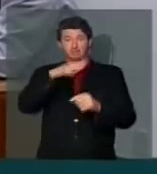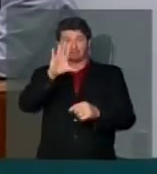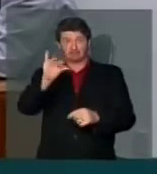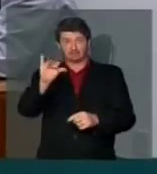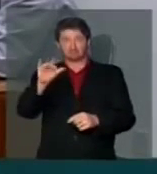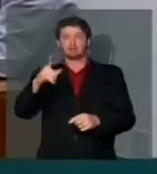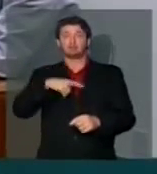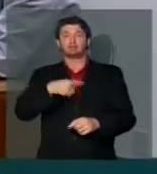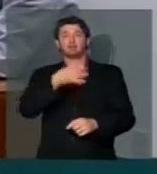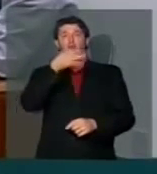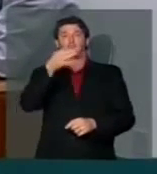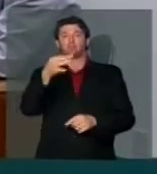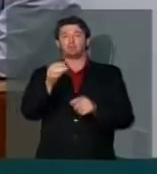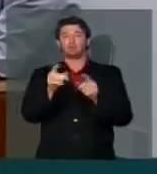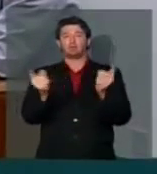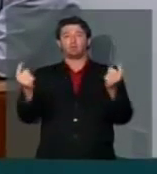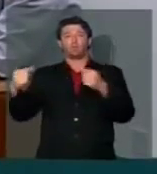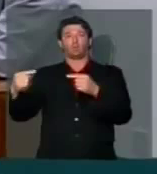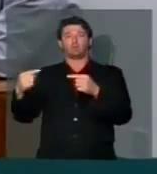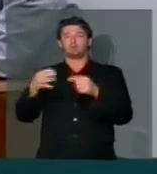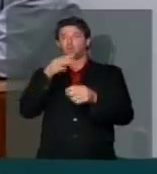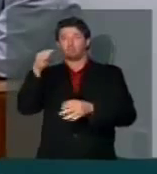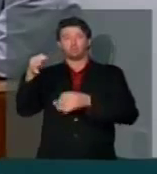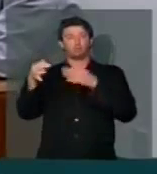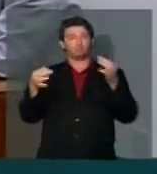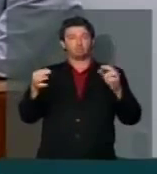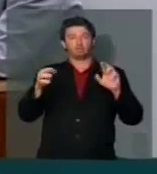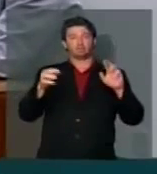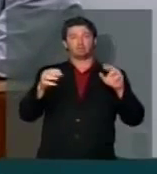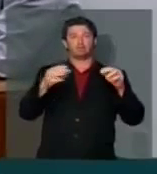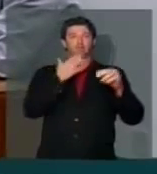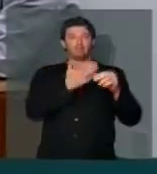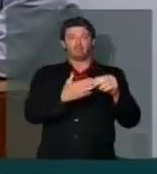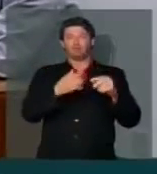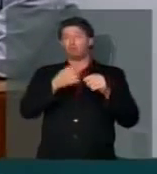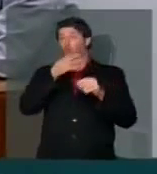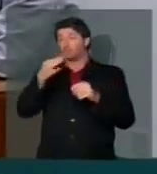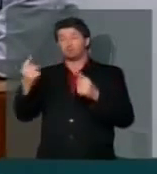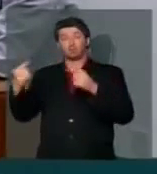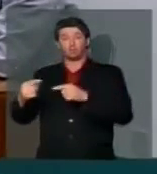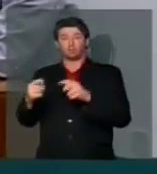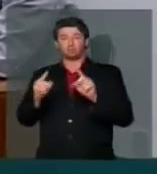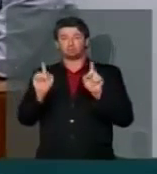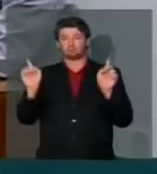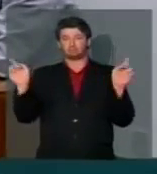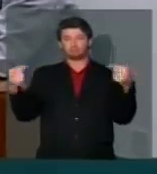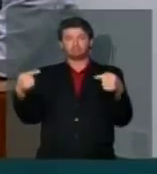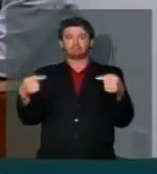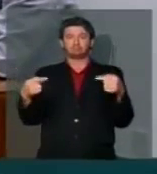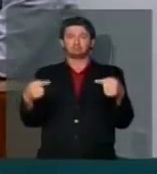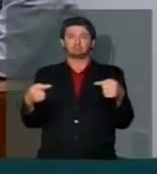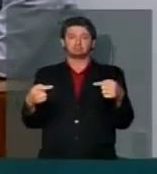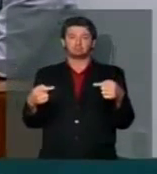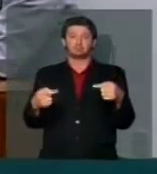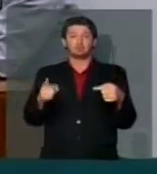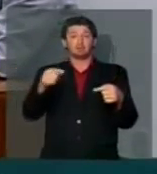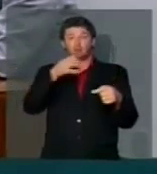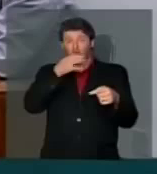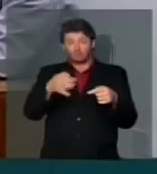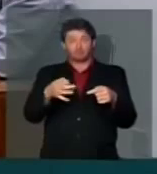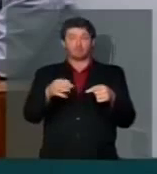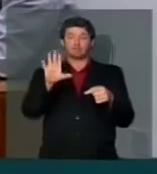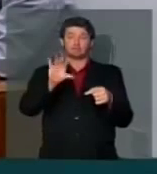encontrar opiniões ou posições diversas, quer dizer, há um quê de doxa na episteme, há um quê de opinião na